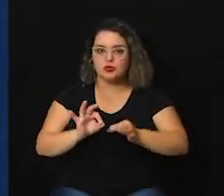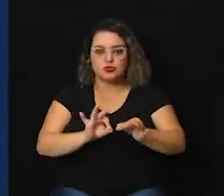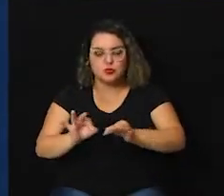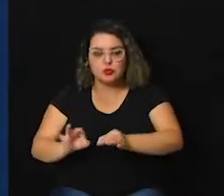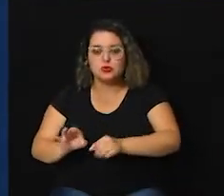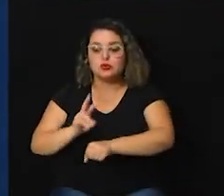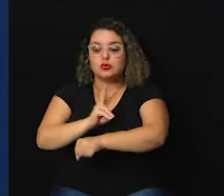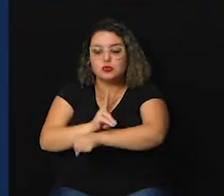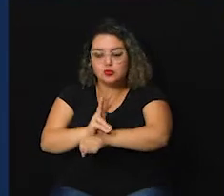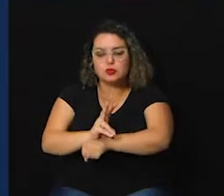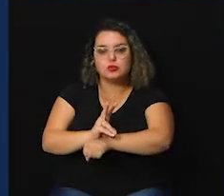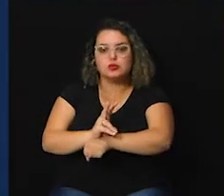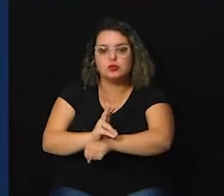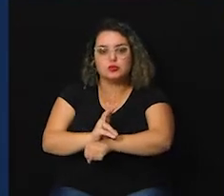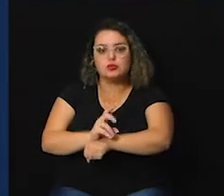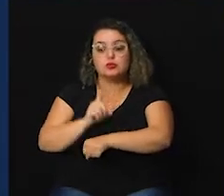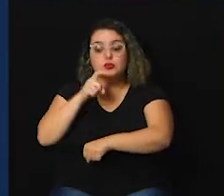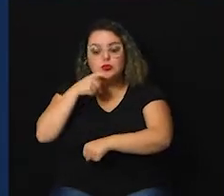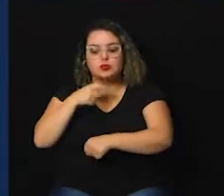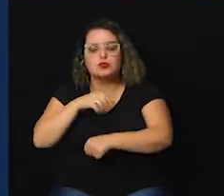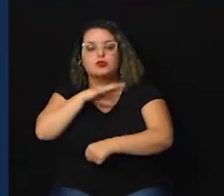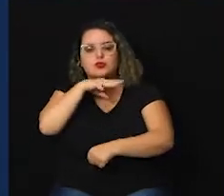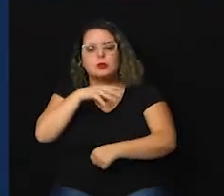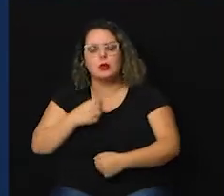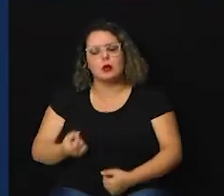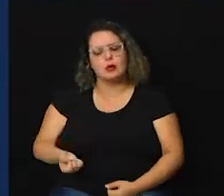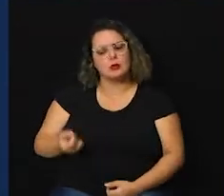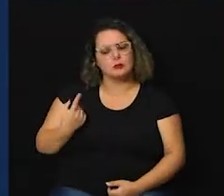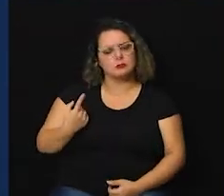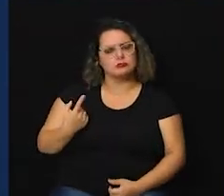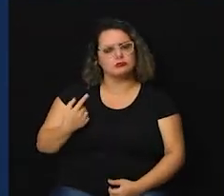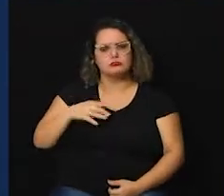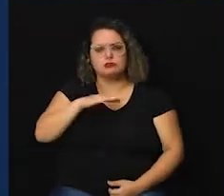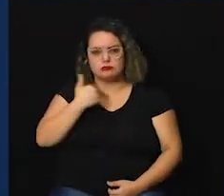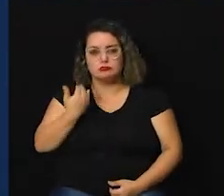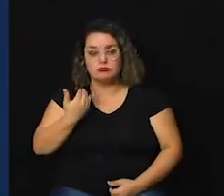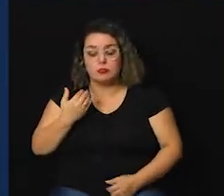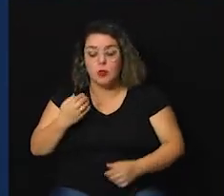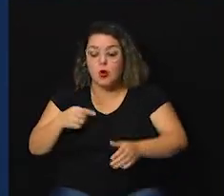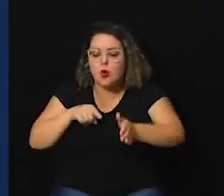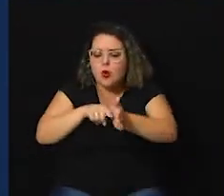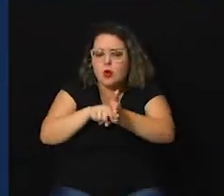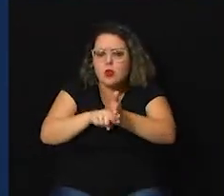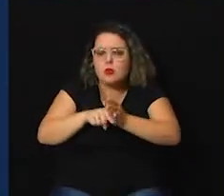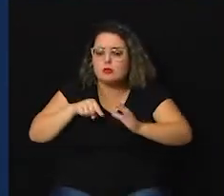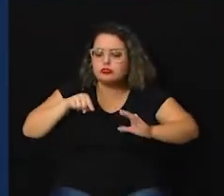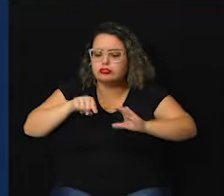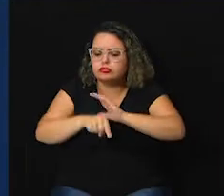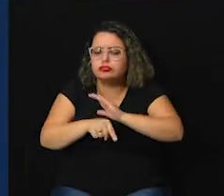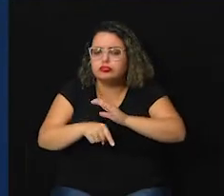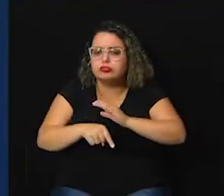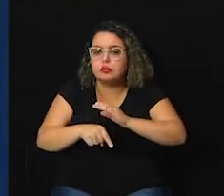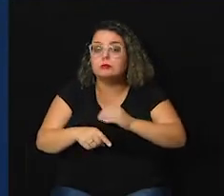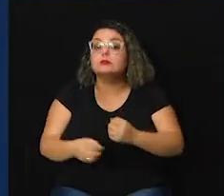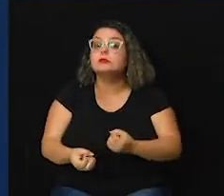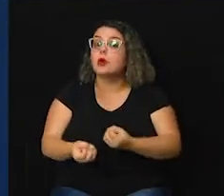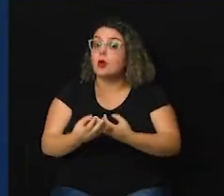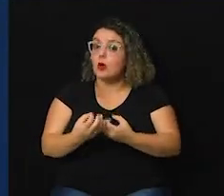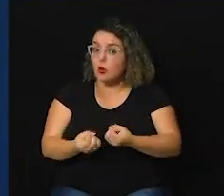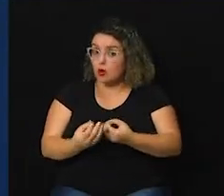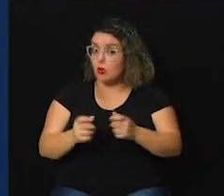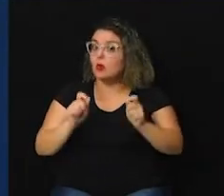A equipe da organização estranhou essas mortes e resolveu investigá-las mais a fundo. E coletou